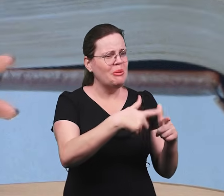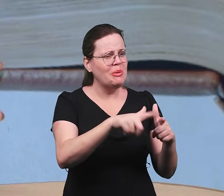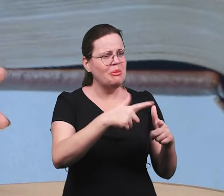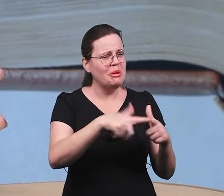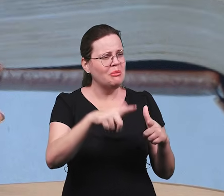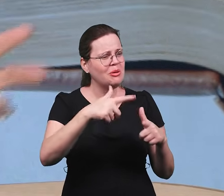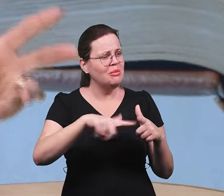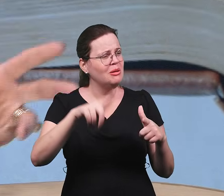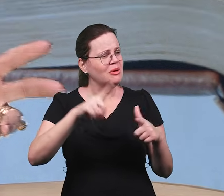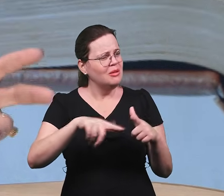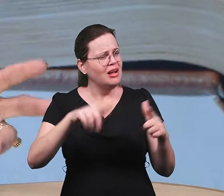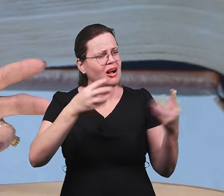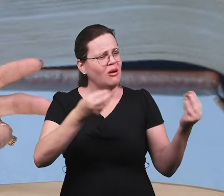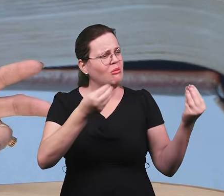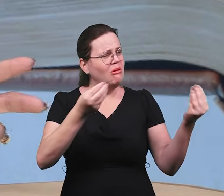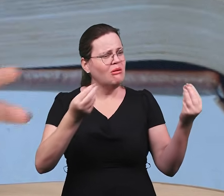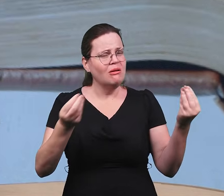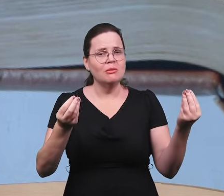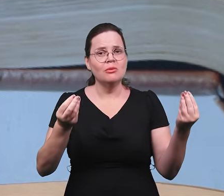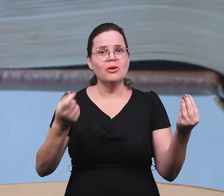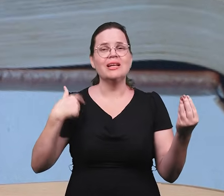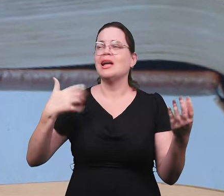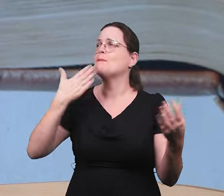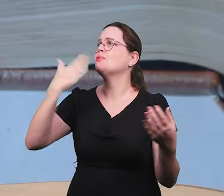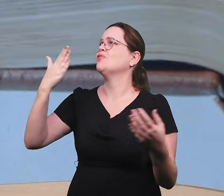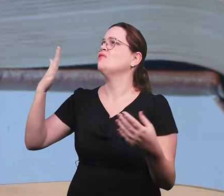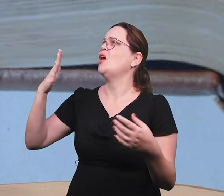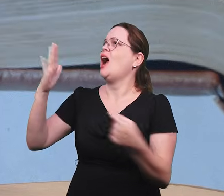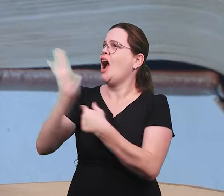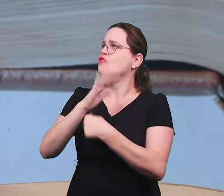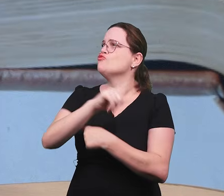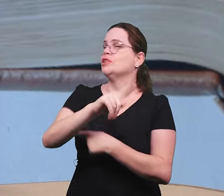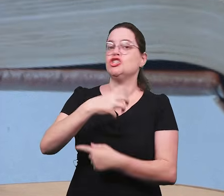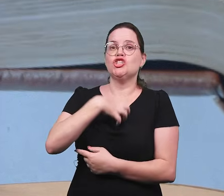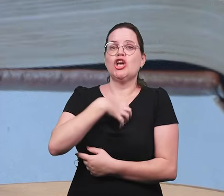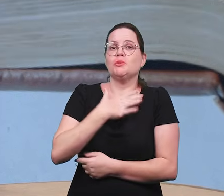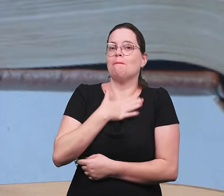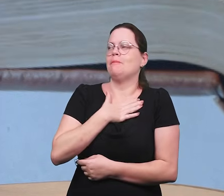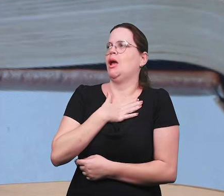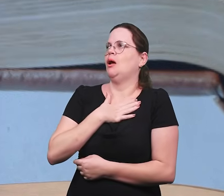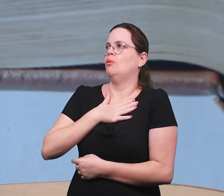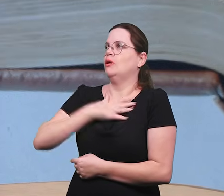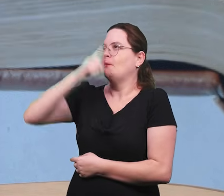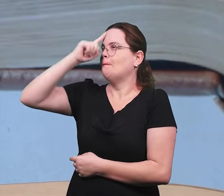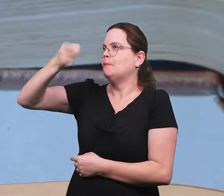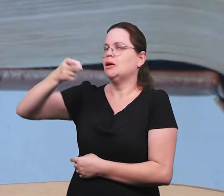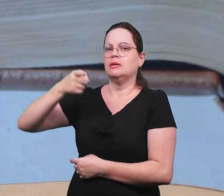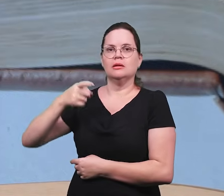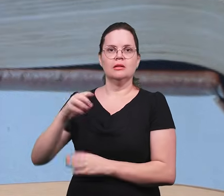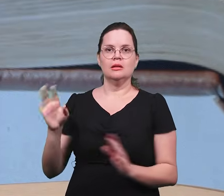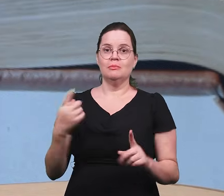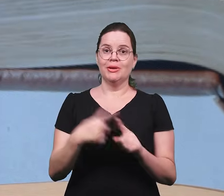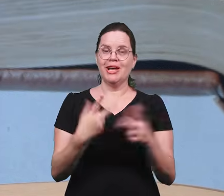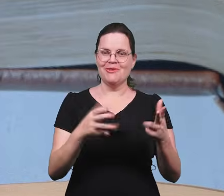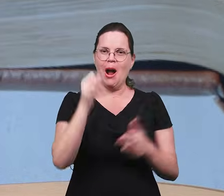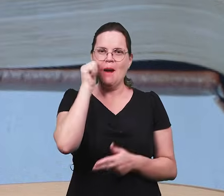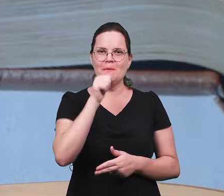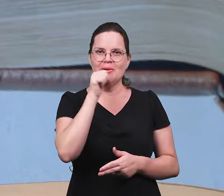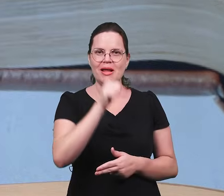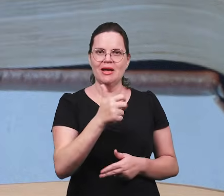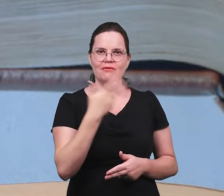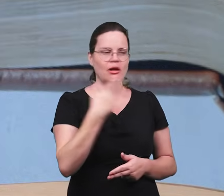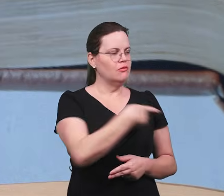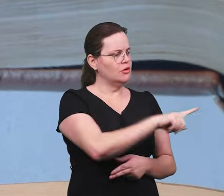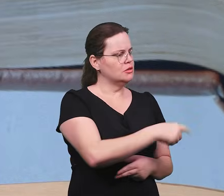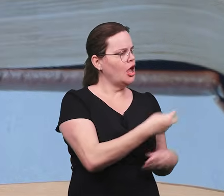Jesus faça as coisas do nosso jeito, né? A mulher queria que Jesus tirasse a água do poço